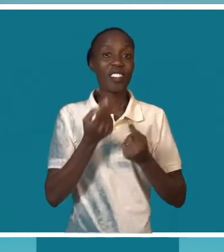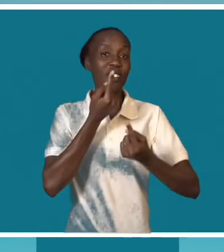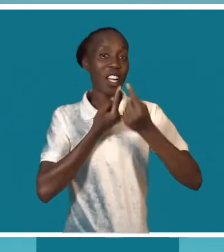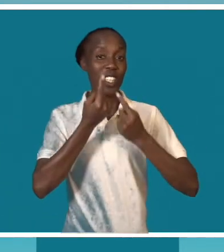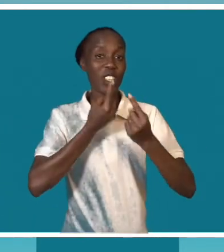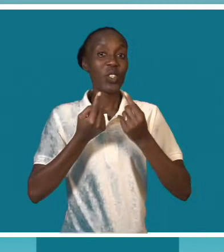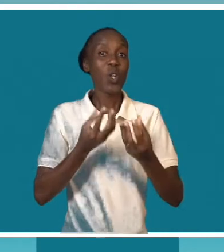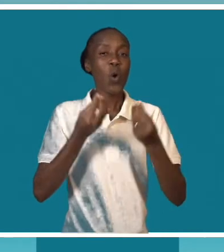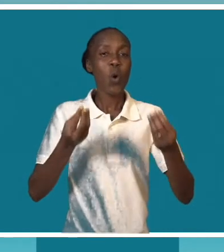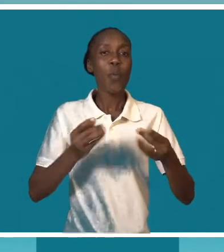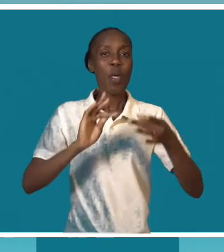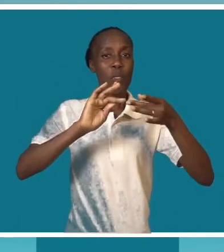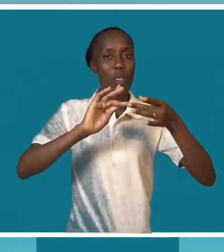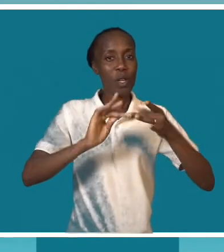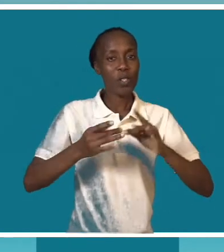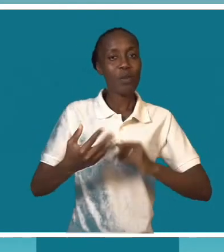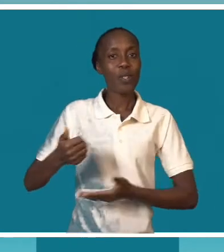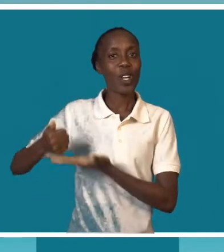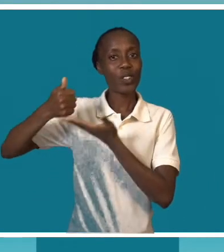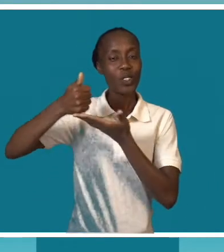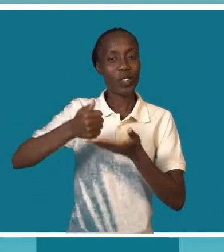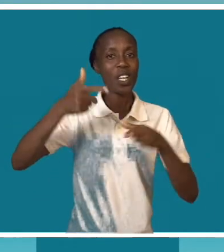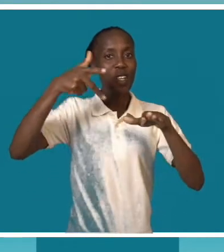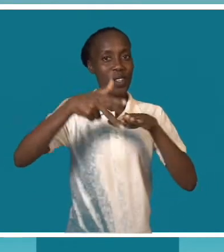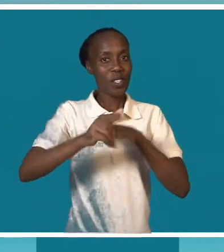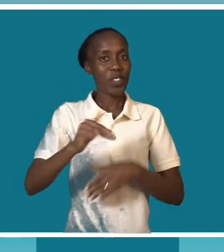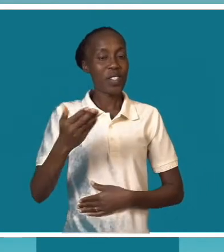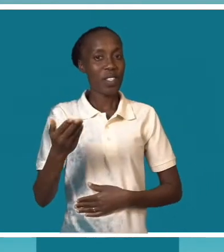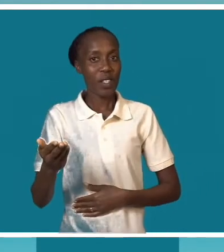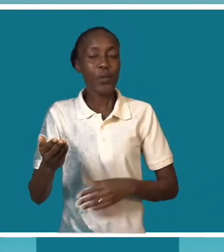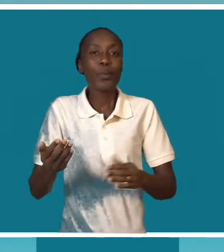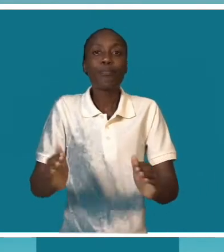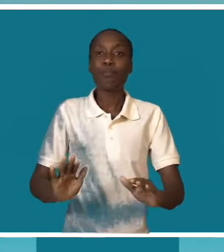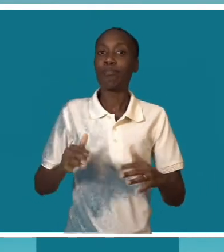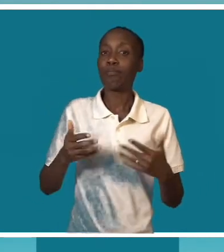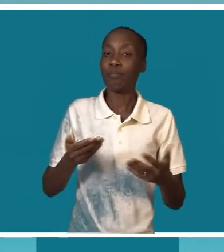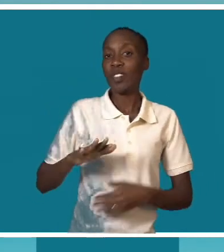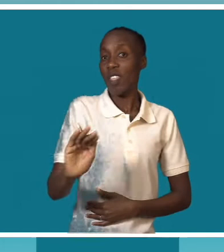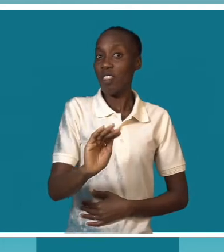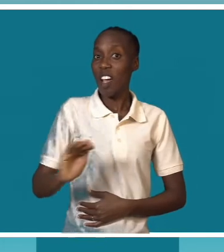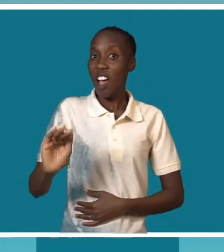tecnologia pode nos ajudar a resolver isso, particularmente na área das TICs?